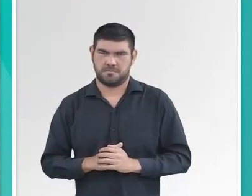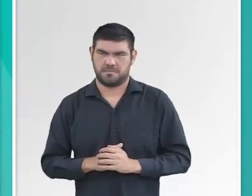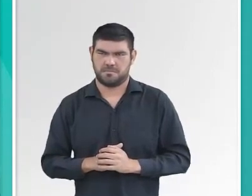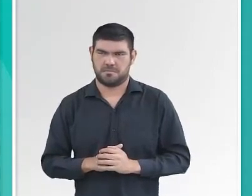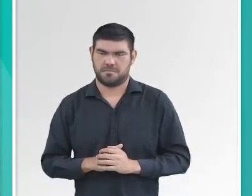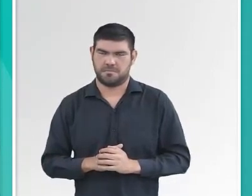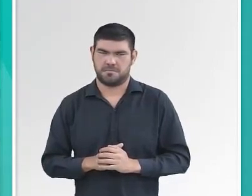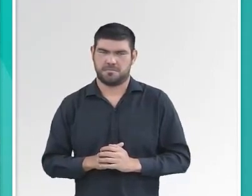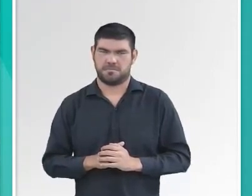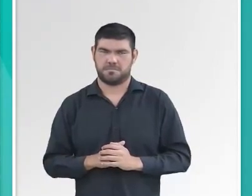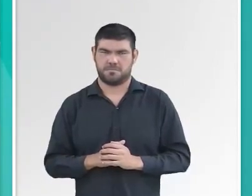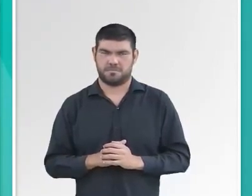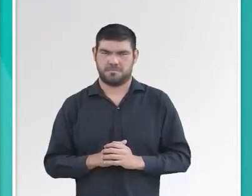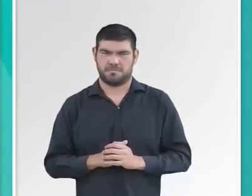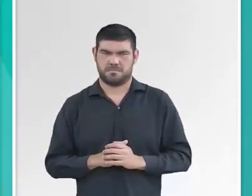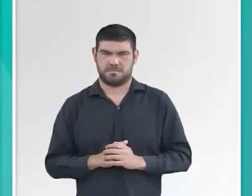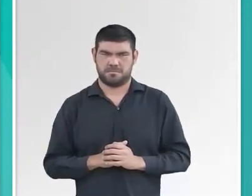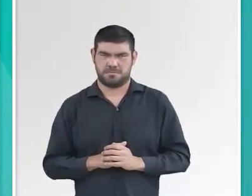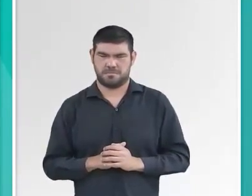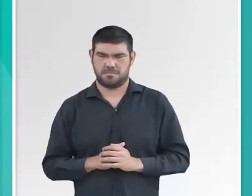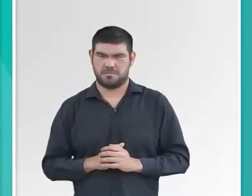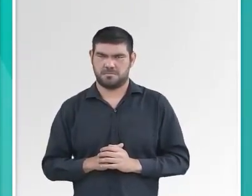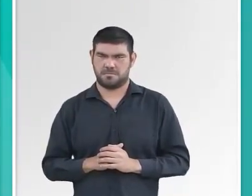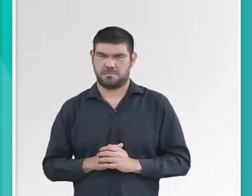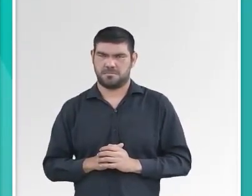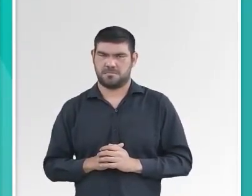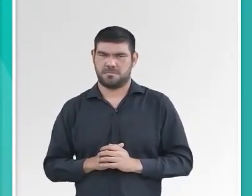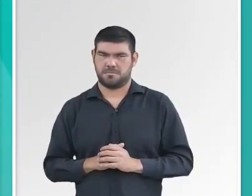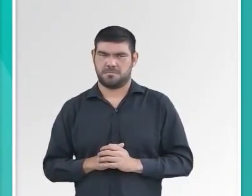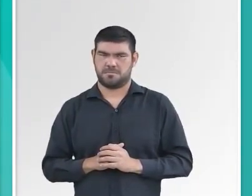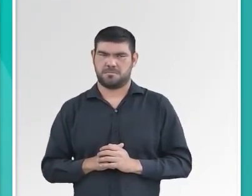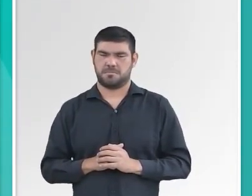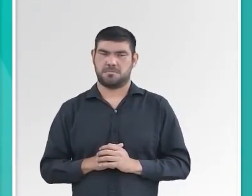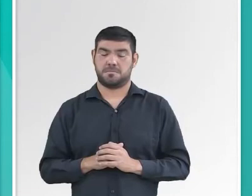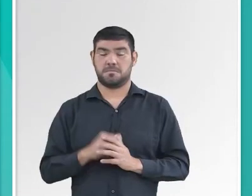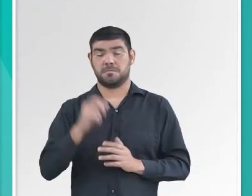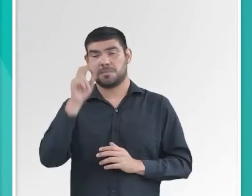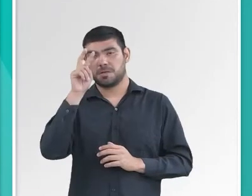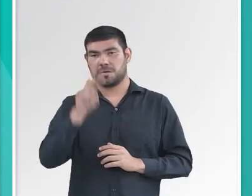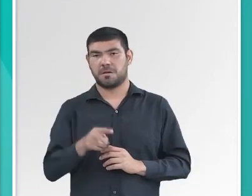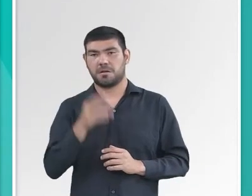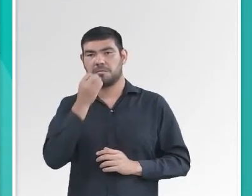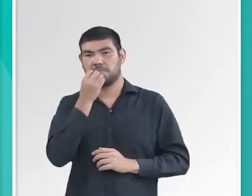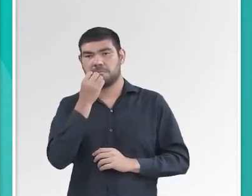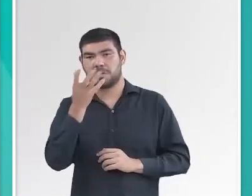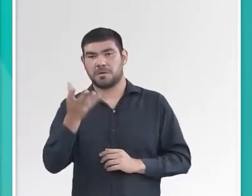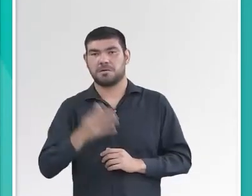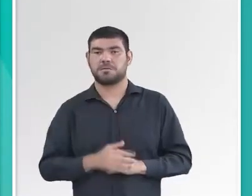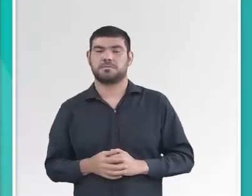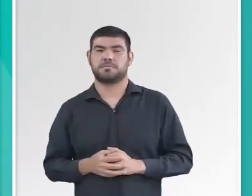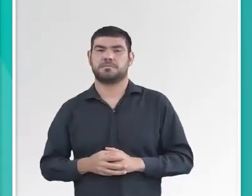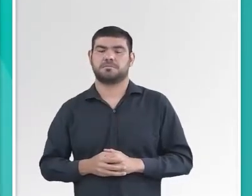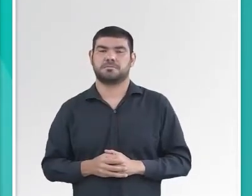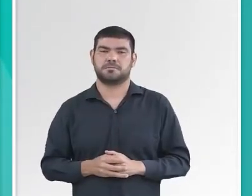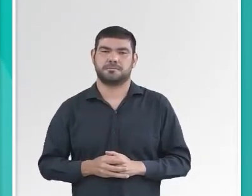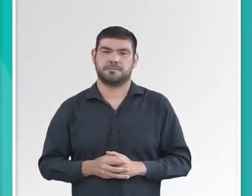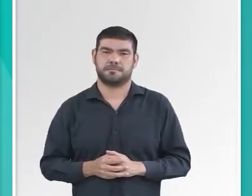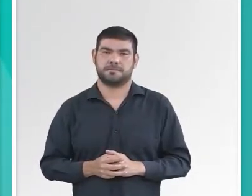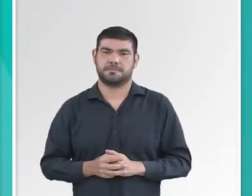até dar um zoom aqui, para a gente ler bem. Então, olha só. Opa, só voltando